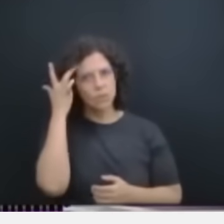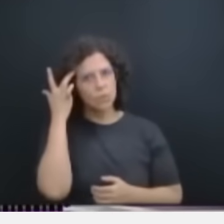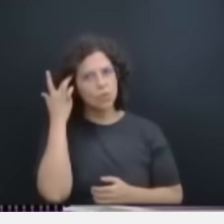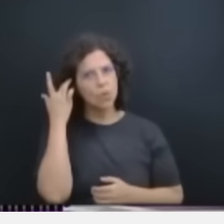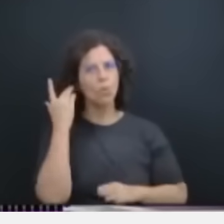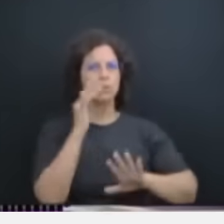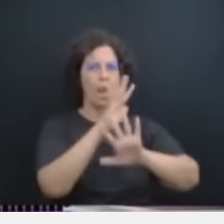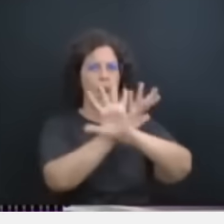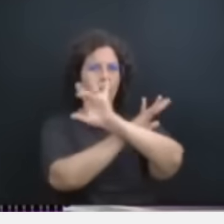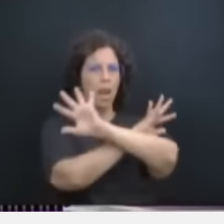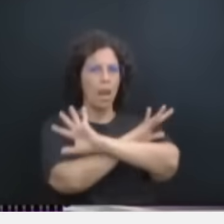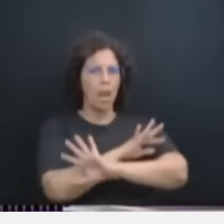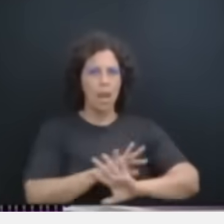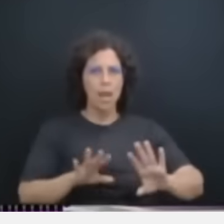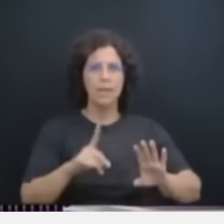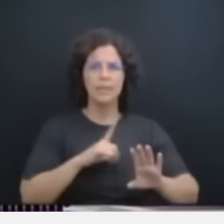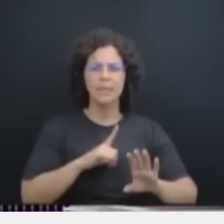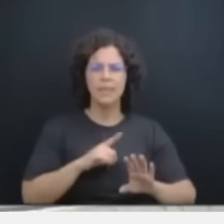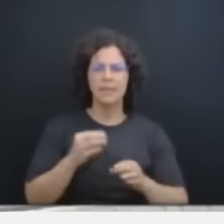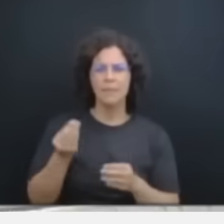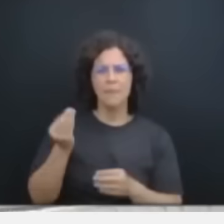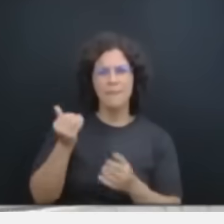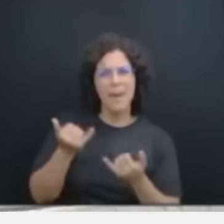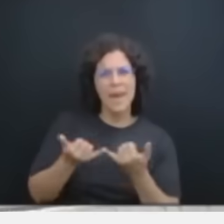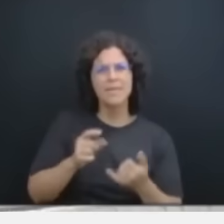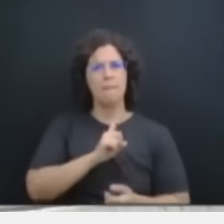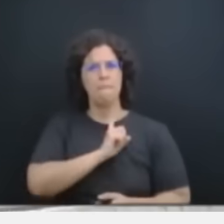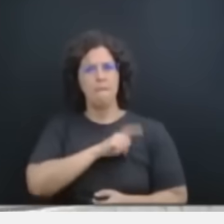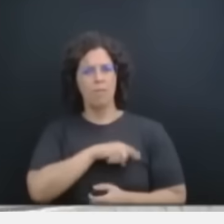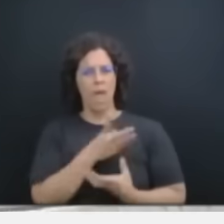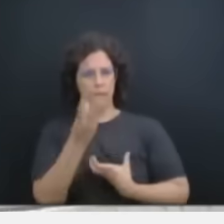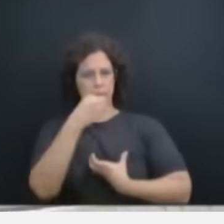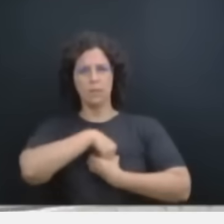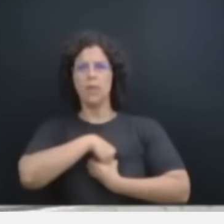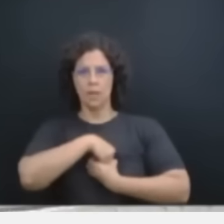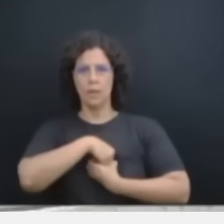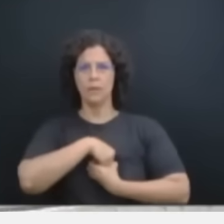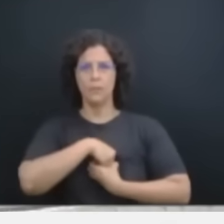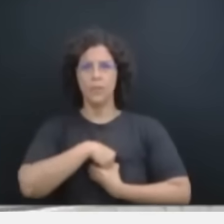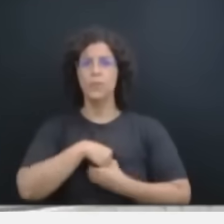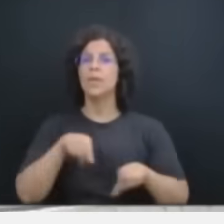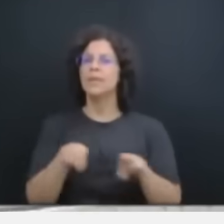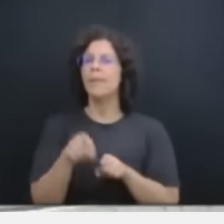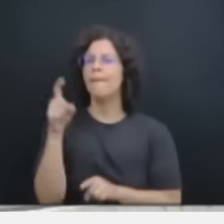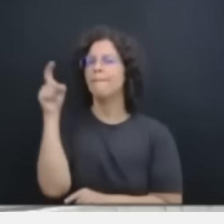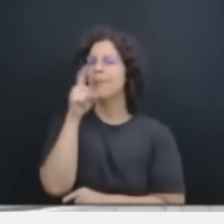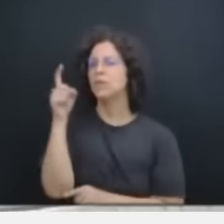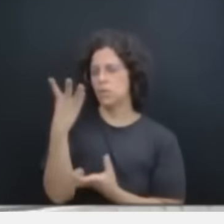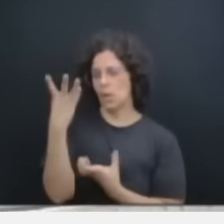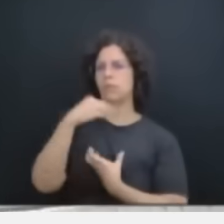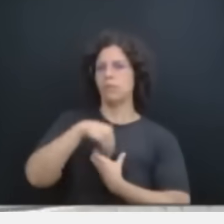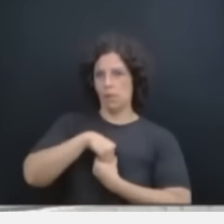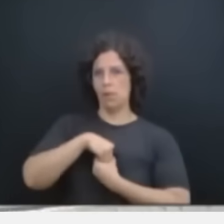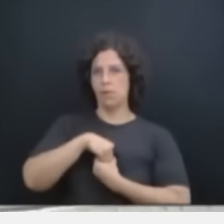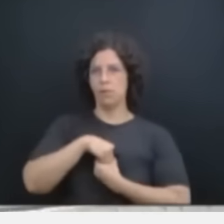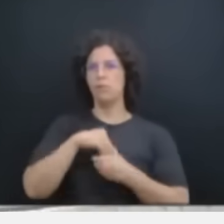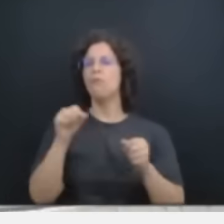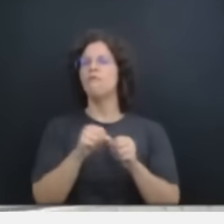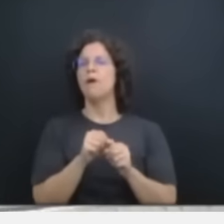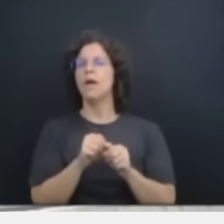obscurantistas serviçais da maldade e da mentira